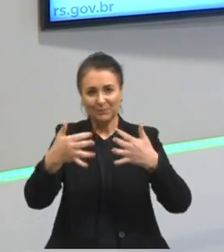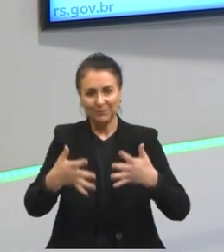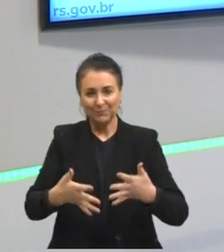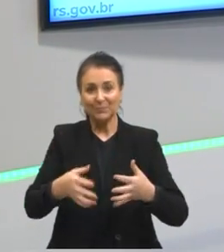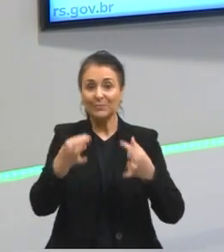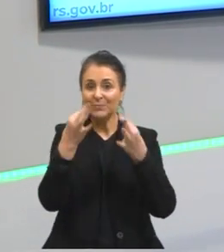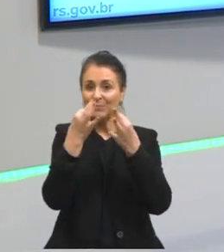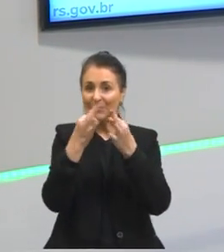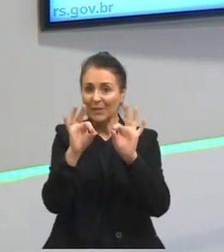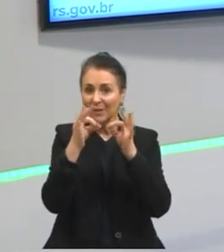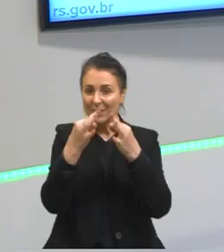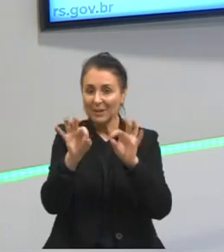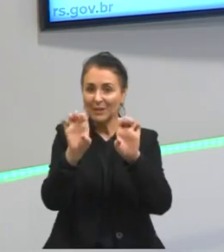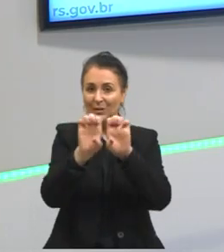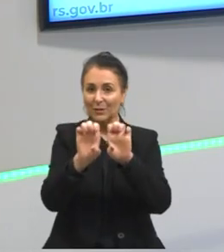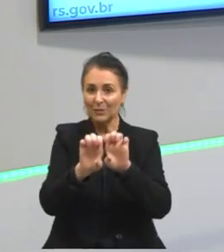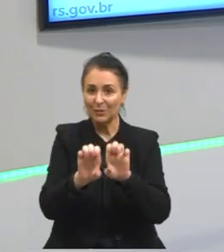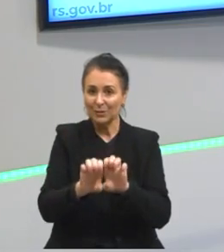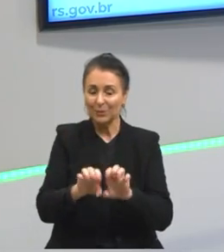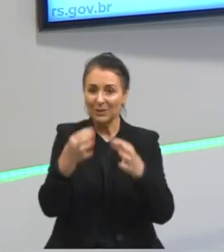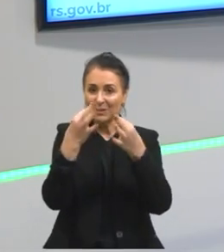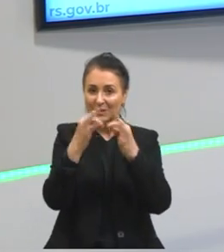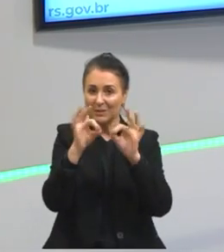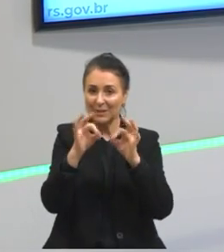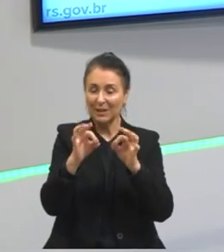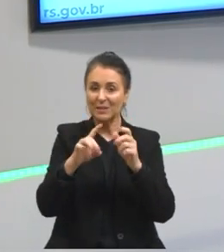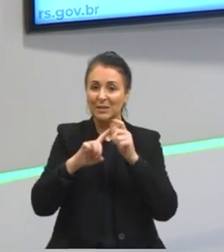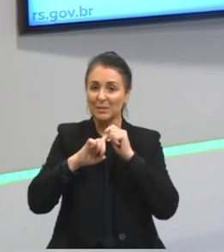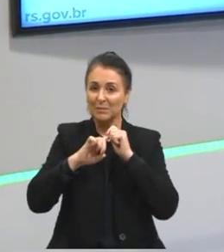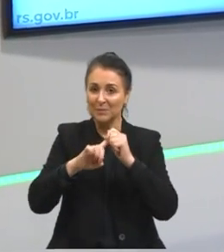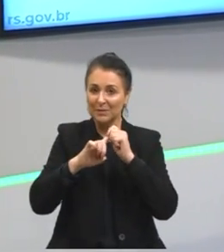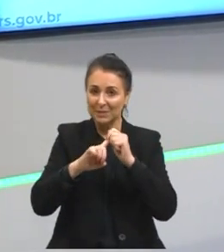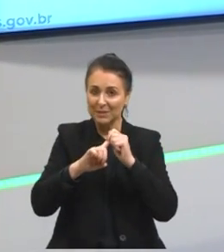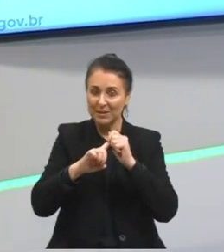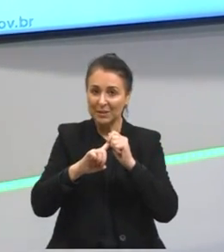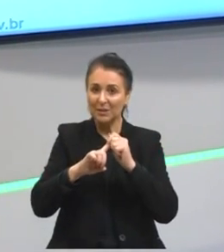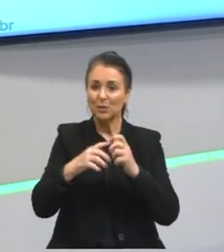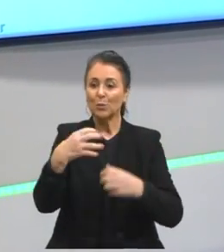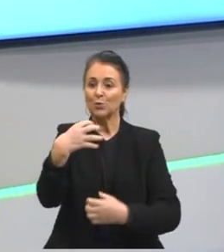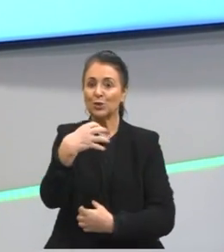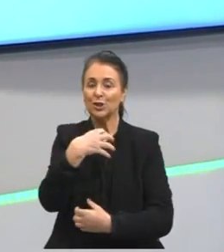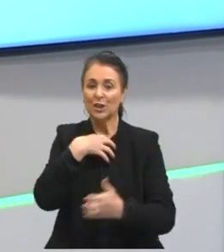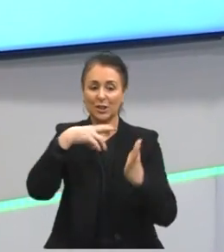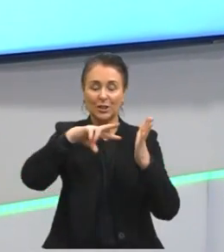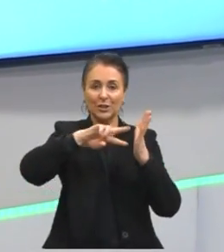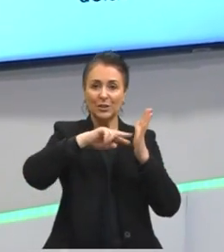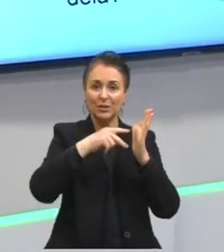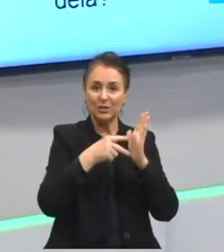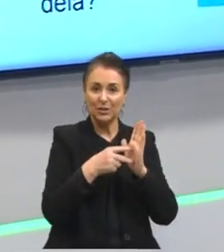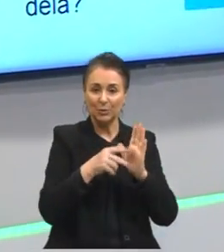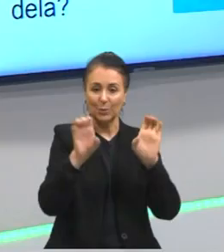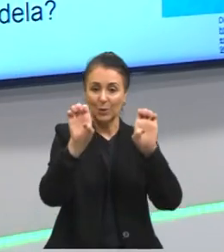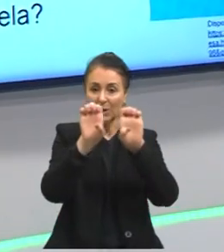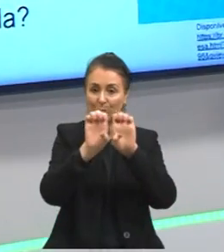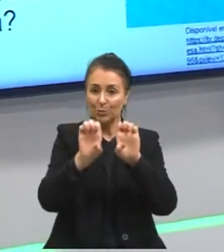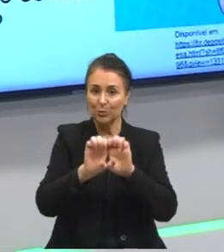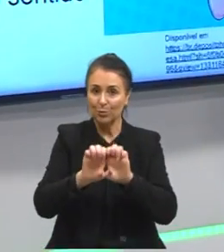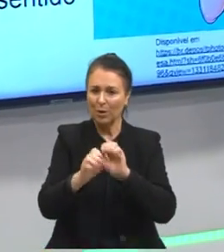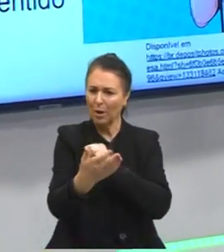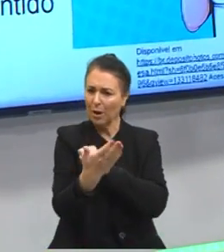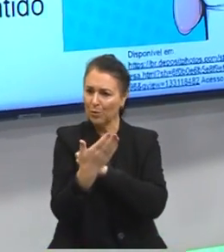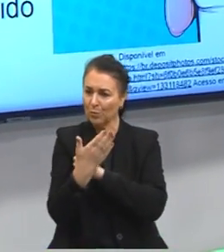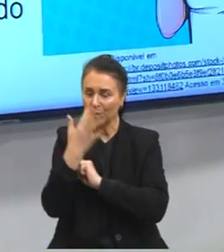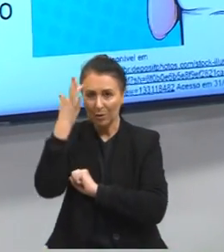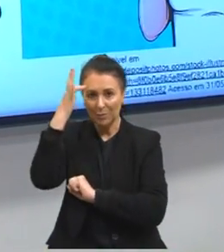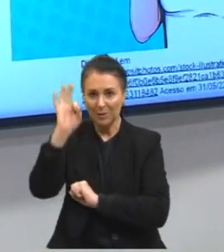sintaxe, estrutura sintática e, principalmente, sobre sentido. Se essa estrutura nos ajuda a compreender